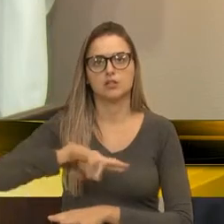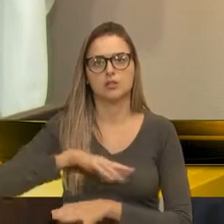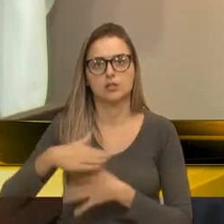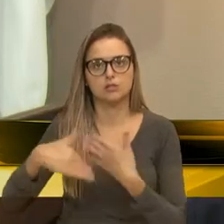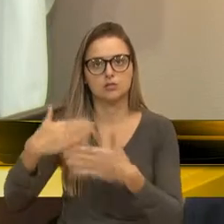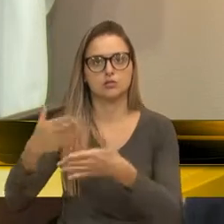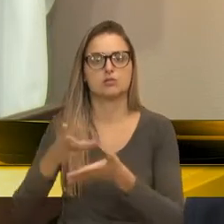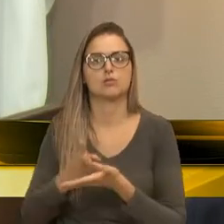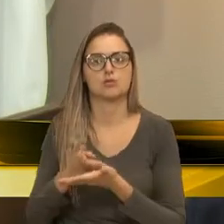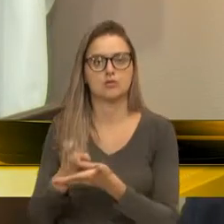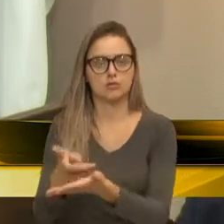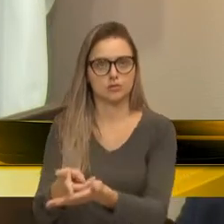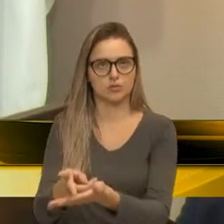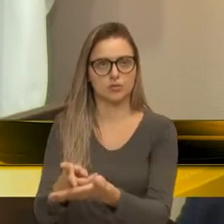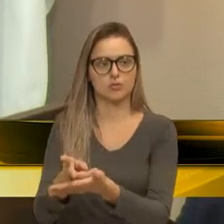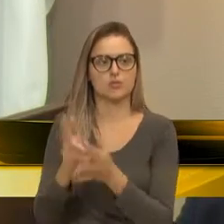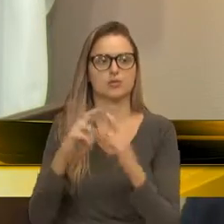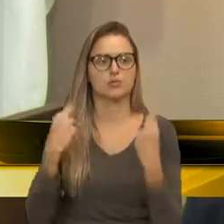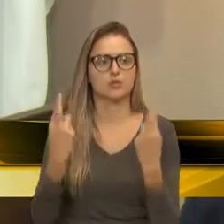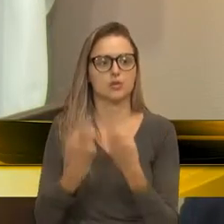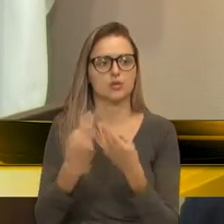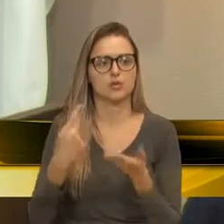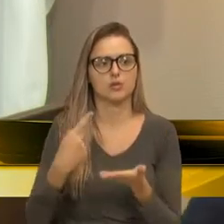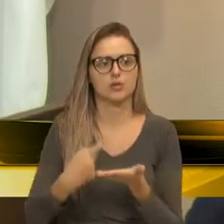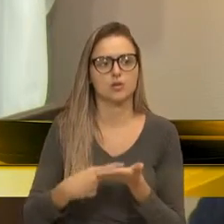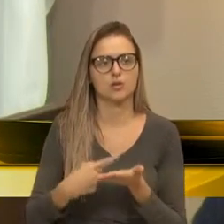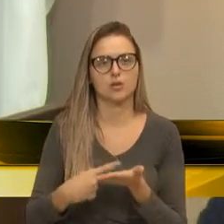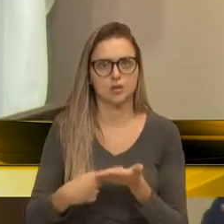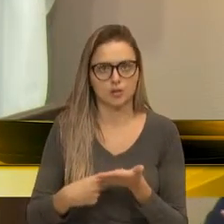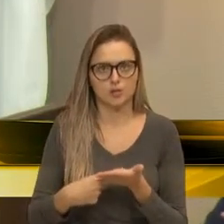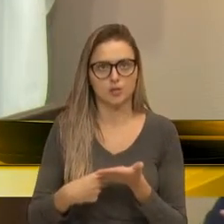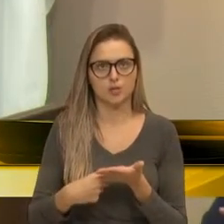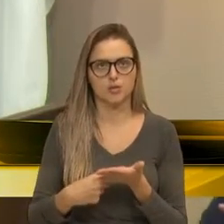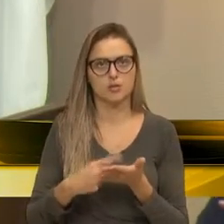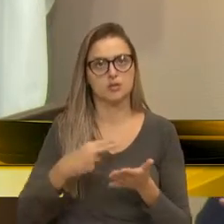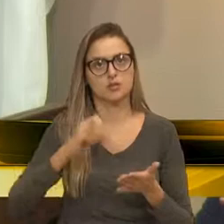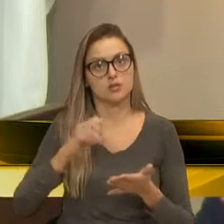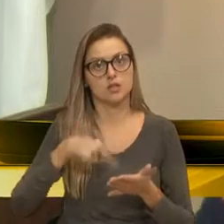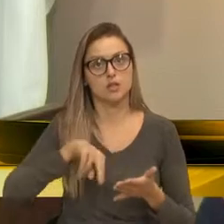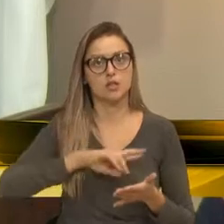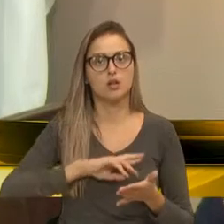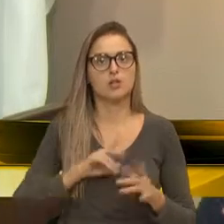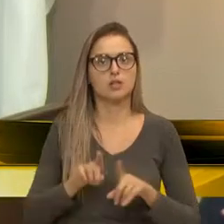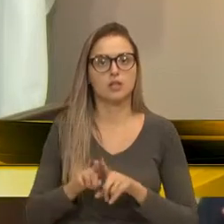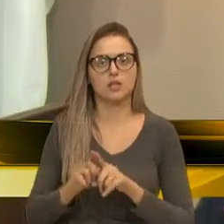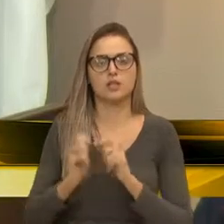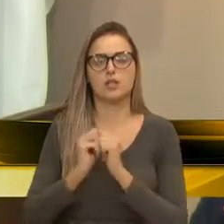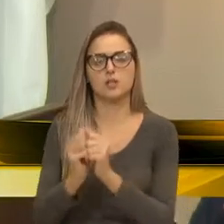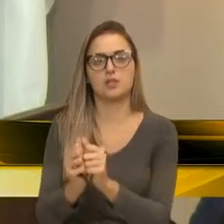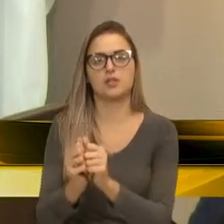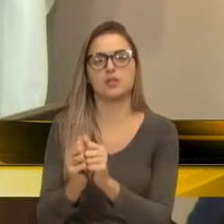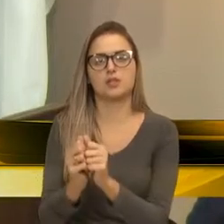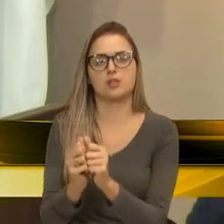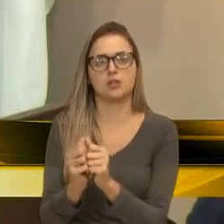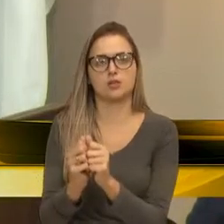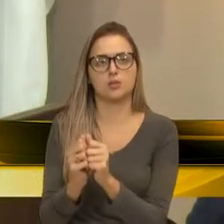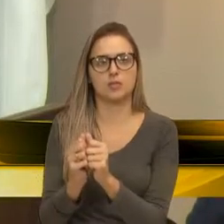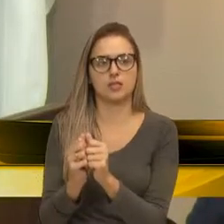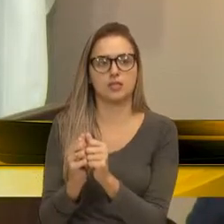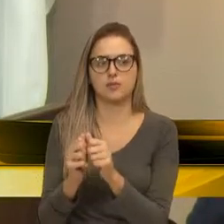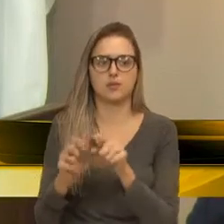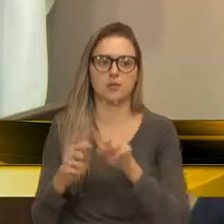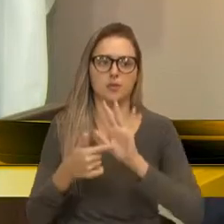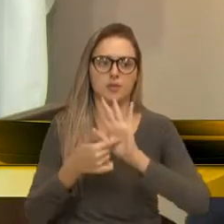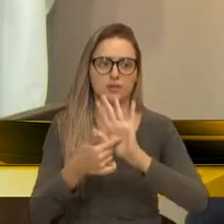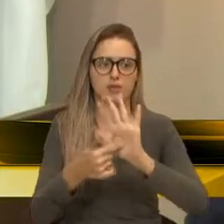a reunião marcada, e é assim, se tiver que andar paralelo, a gente anda. Mas nós temos que, o que foi dito, né, eu reafirmo,